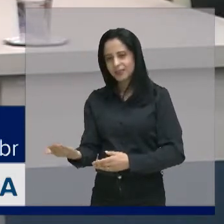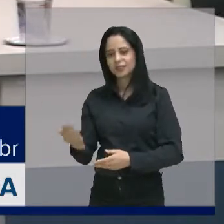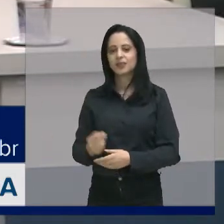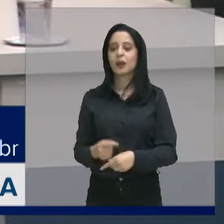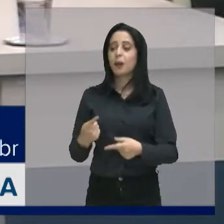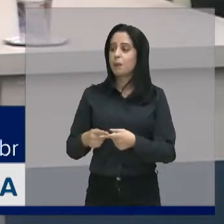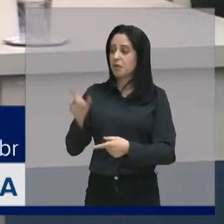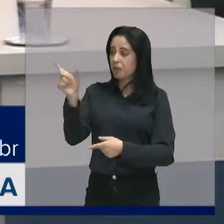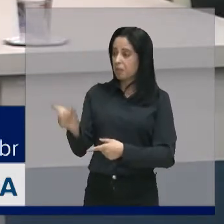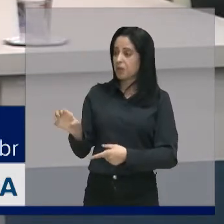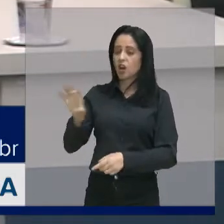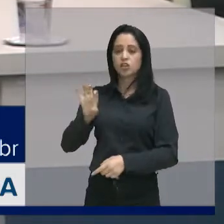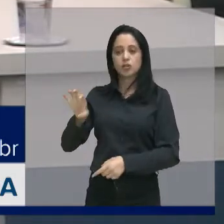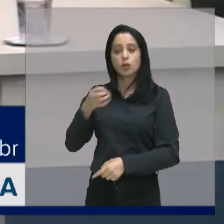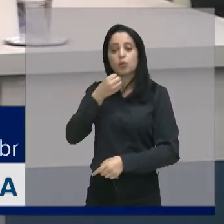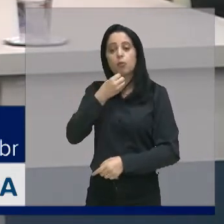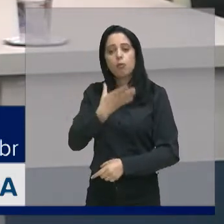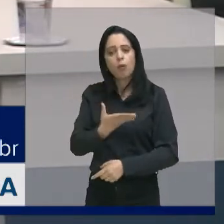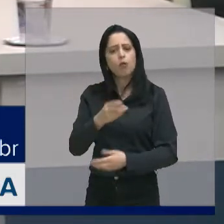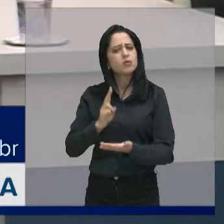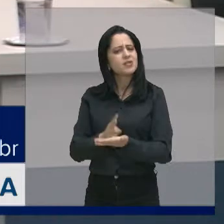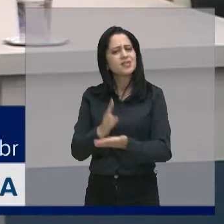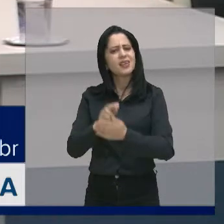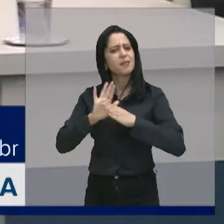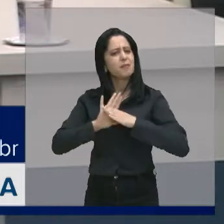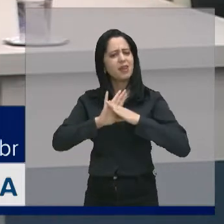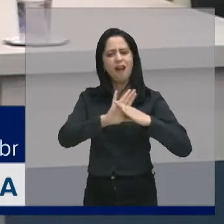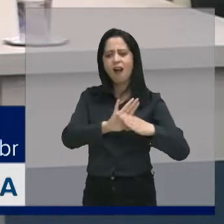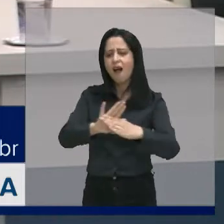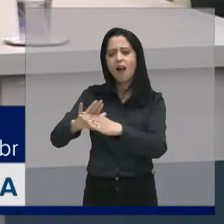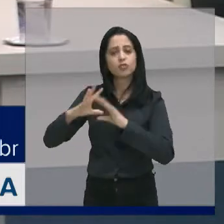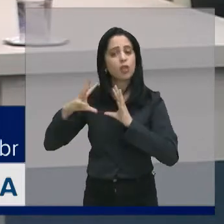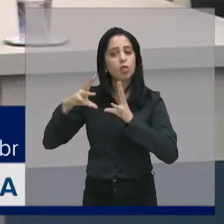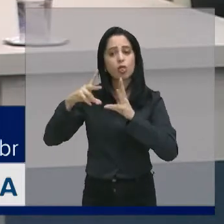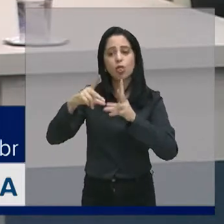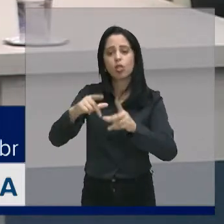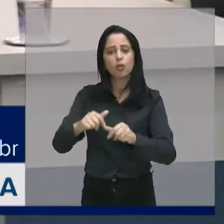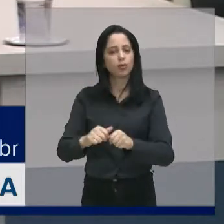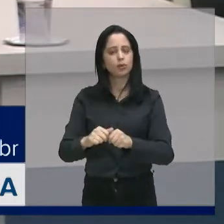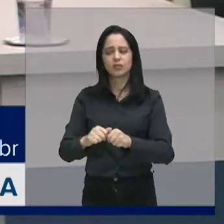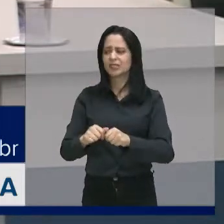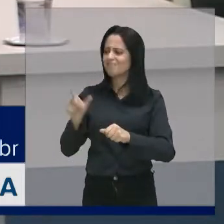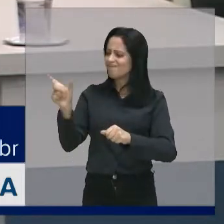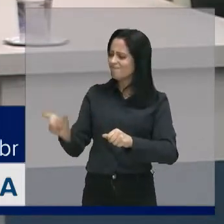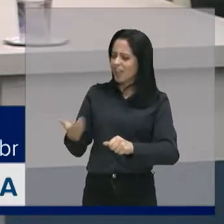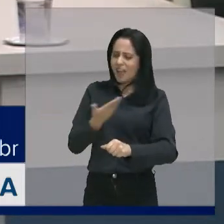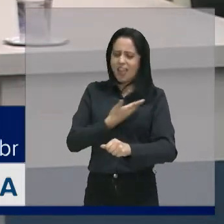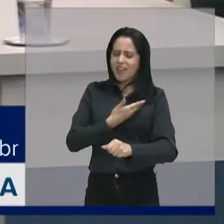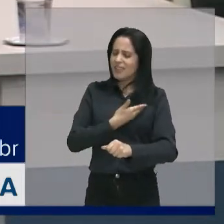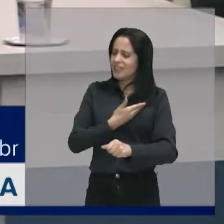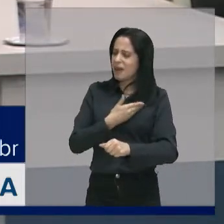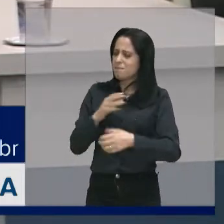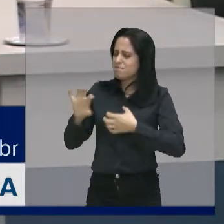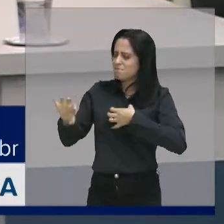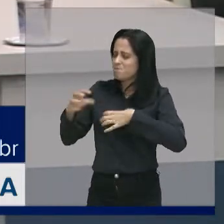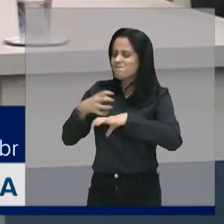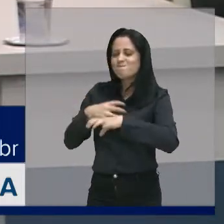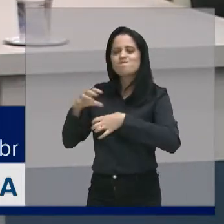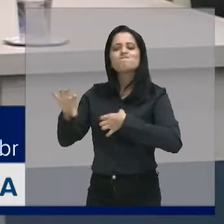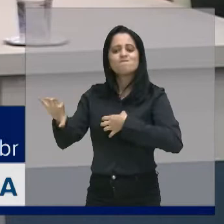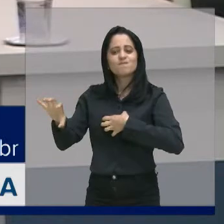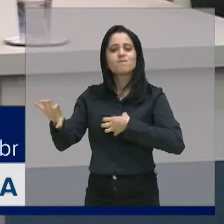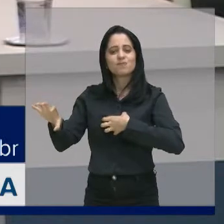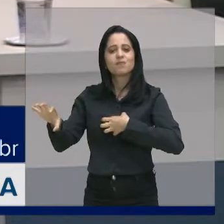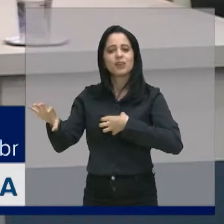uma pessoa que sempre ajudou a tudo e a todos. Um amigo pessoal, sempre passava na